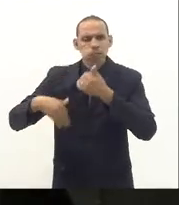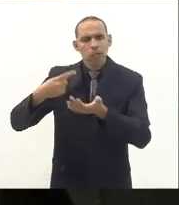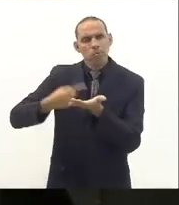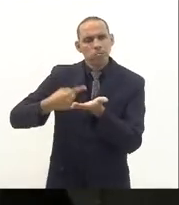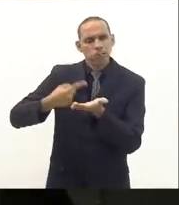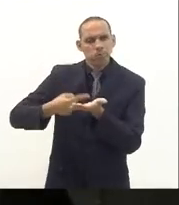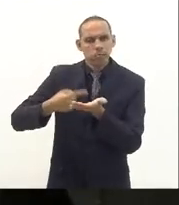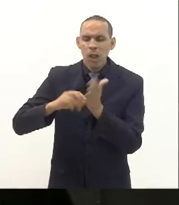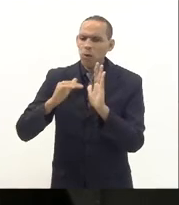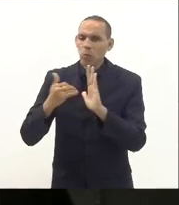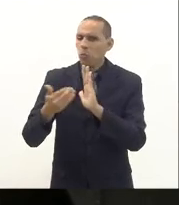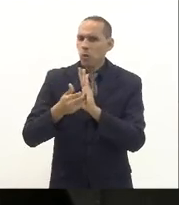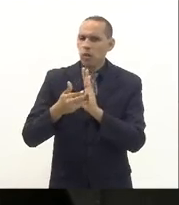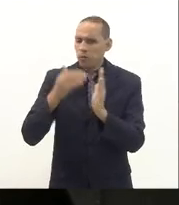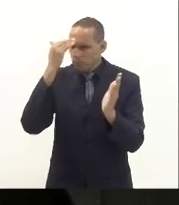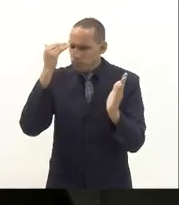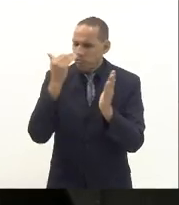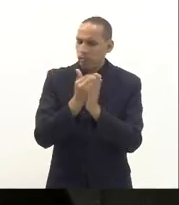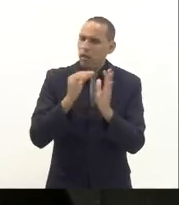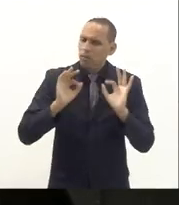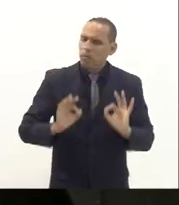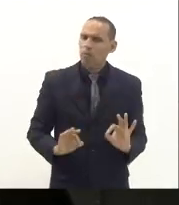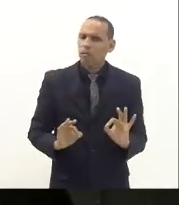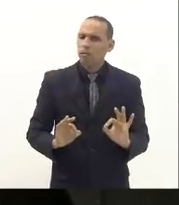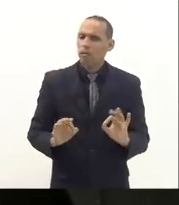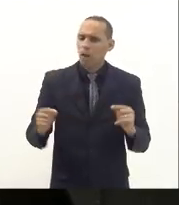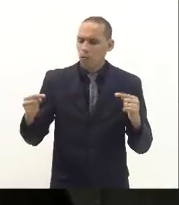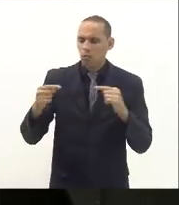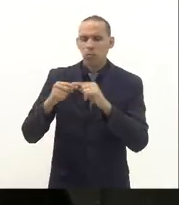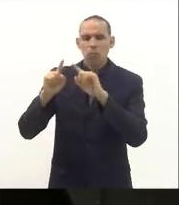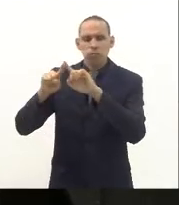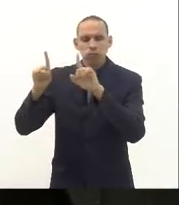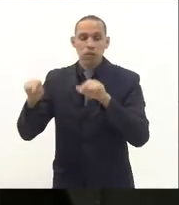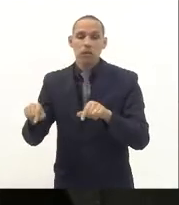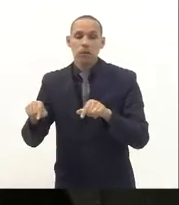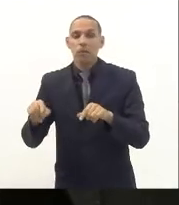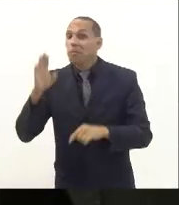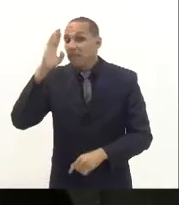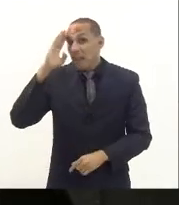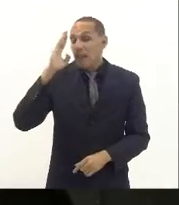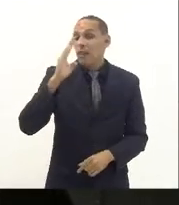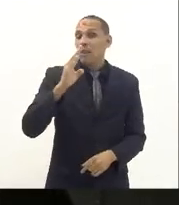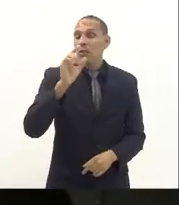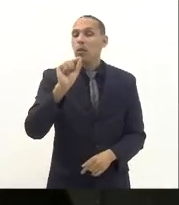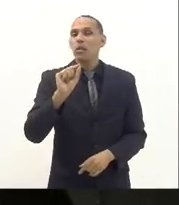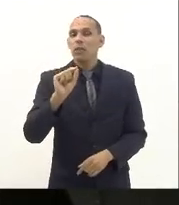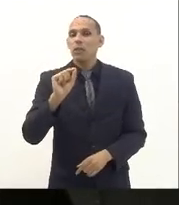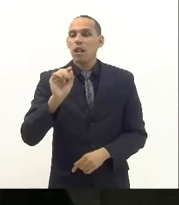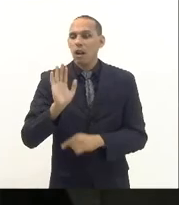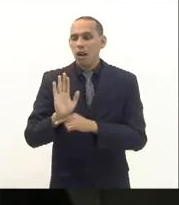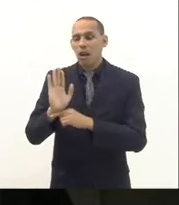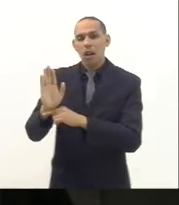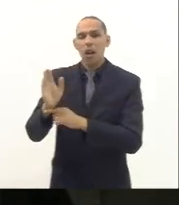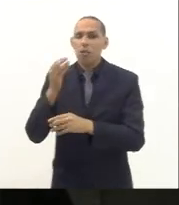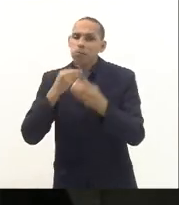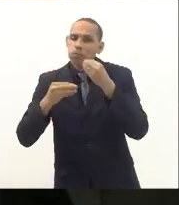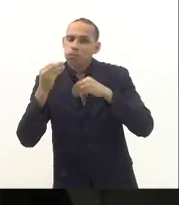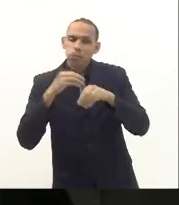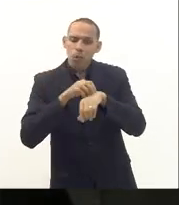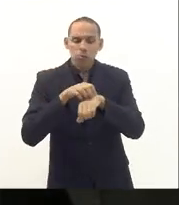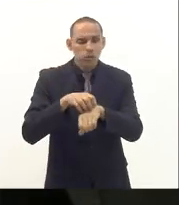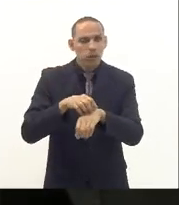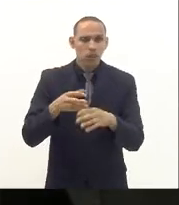pactuado seja honrado em relação ao funcionalismo principalmente ajuda alimentação e